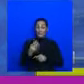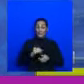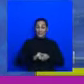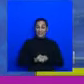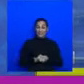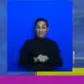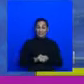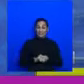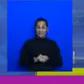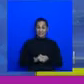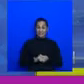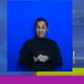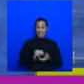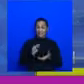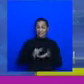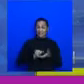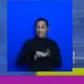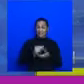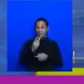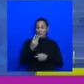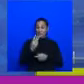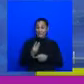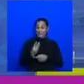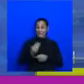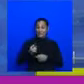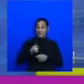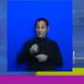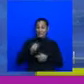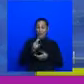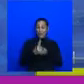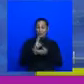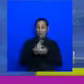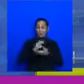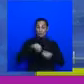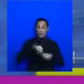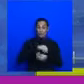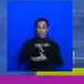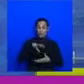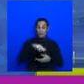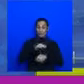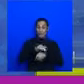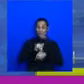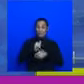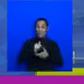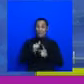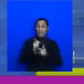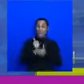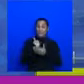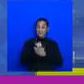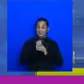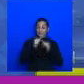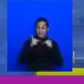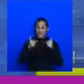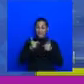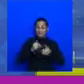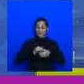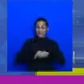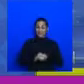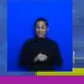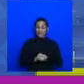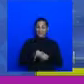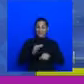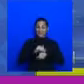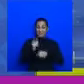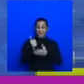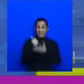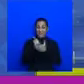23. Ainda faltam 3 números. O globo segue girando, você chamando, a sorte chegando.